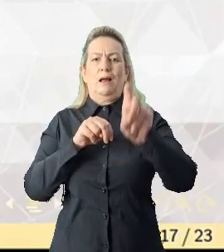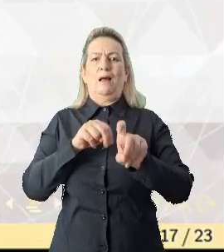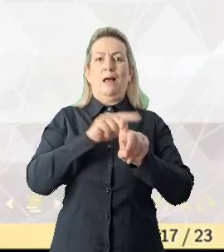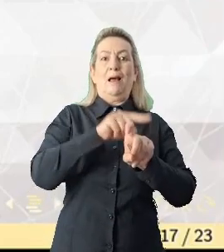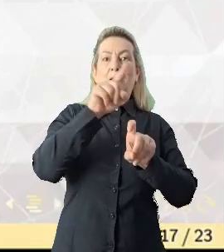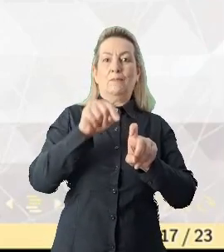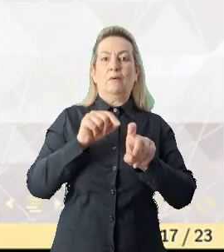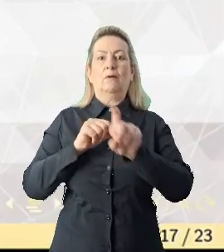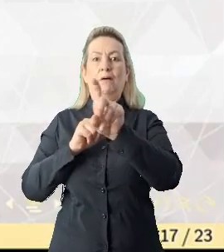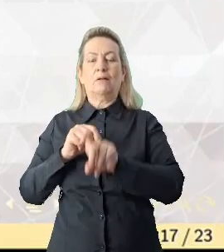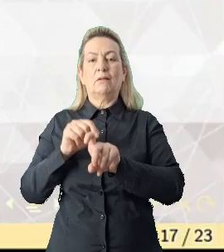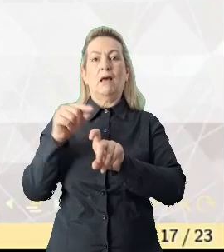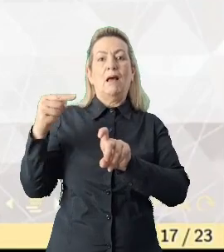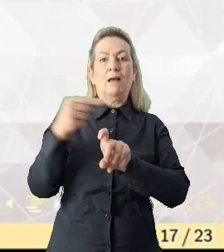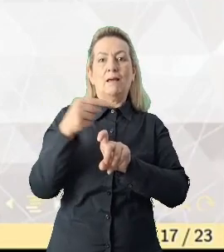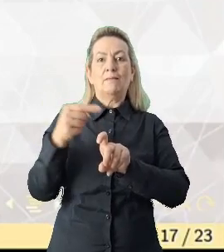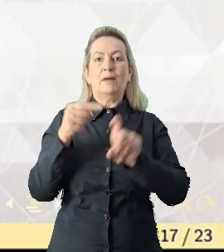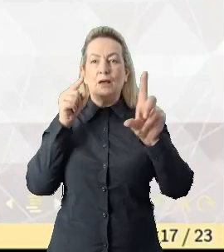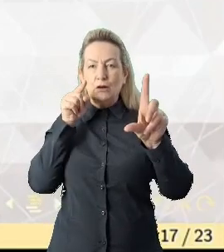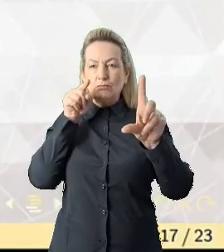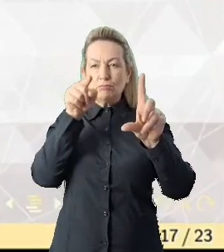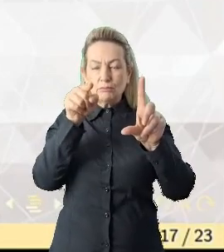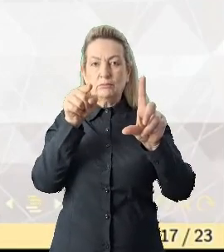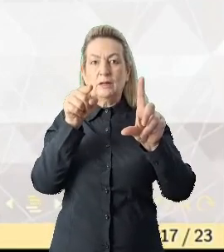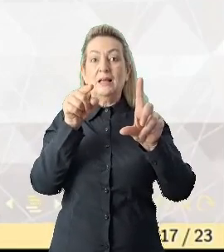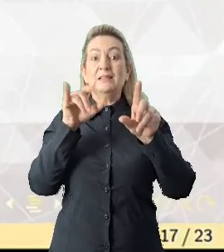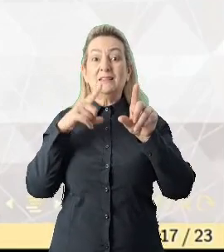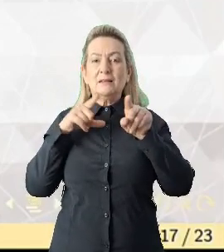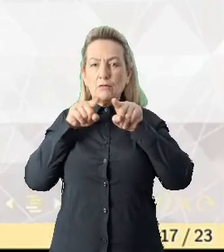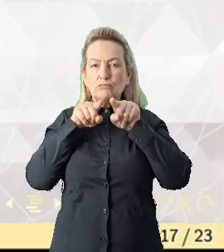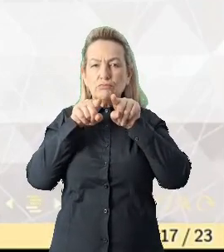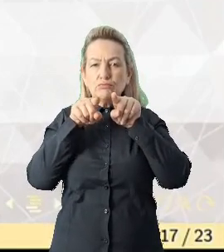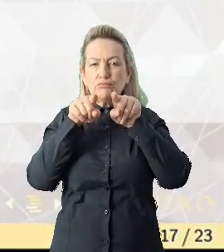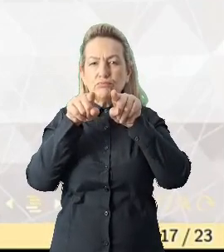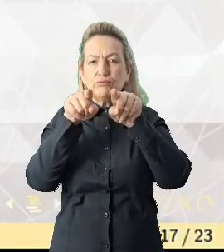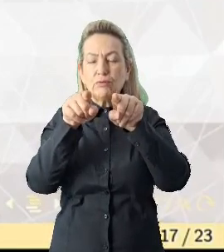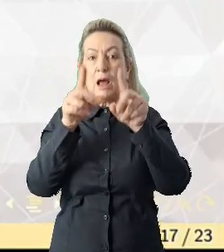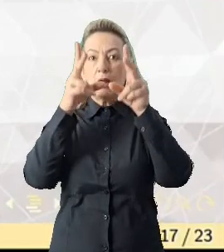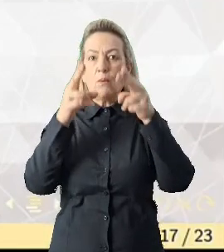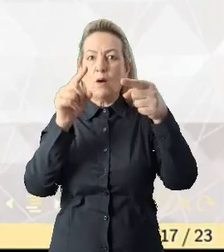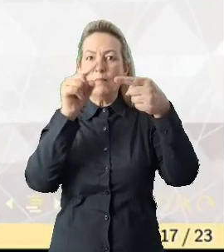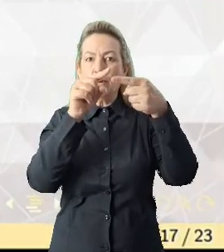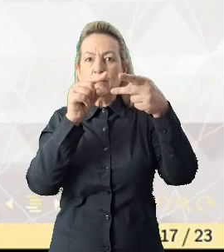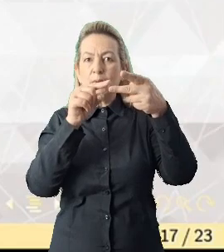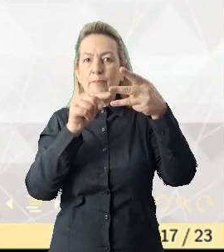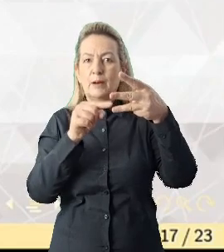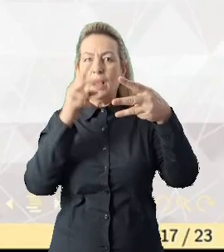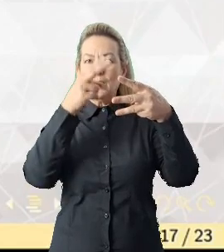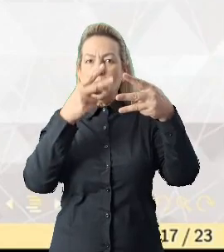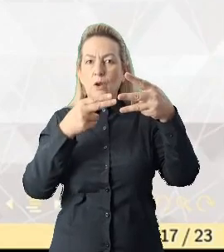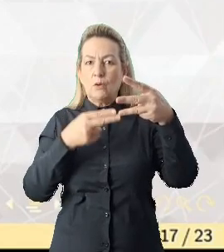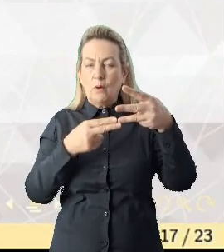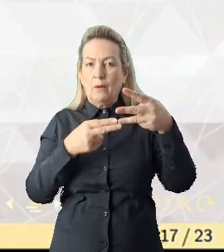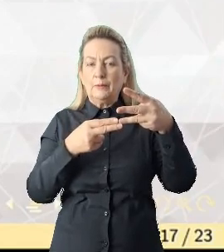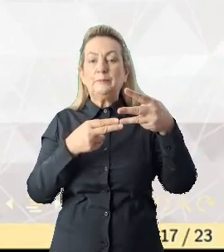média, mas nunca a moda ou a média nesse centro. Só vai existir uma situação onde ocorrer a simetria,